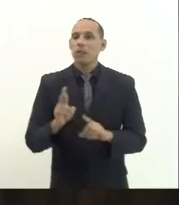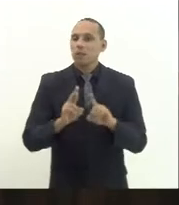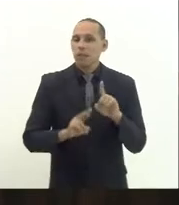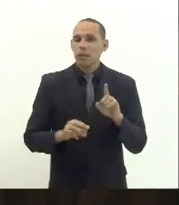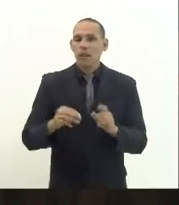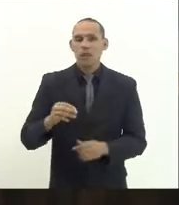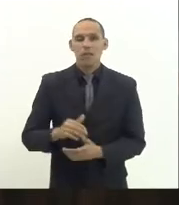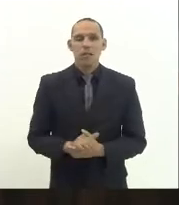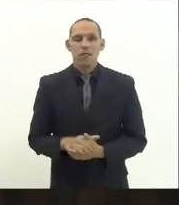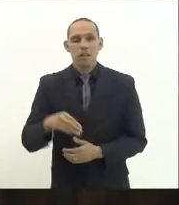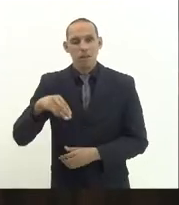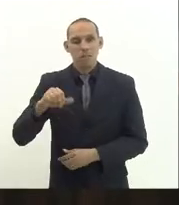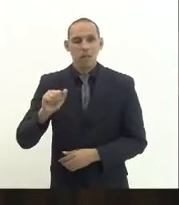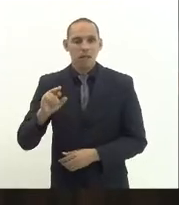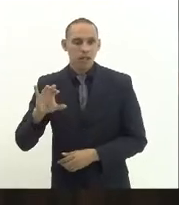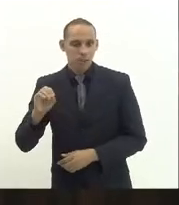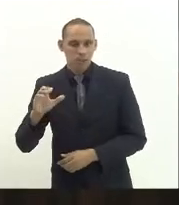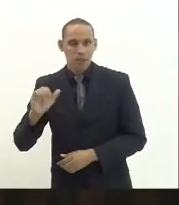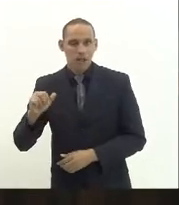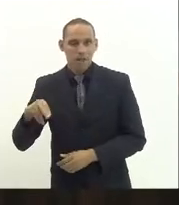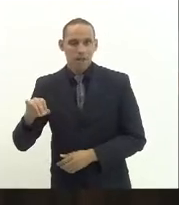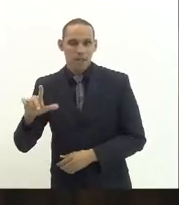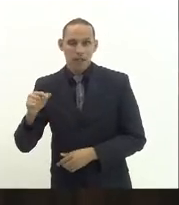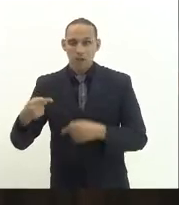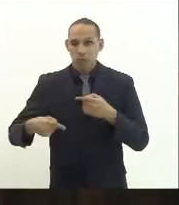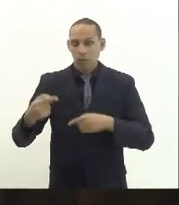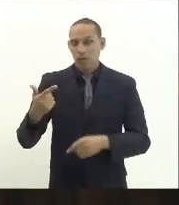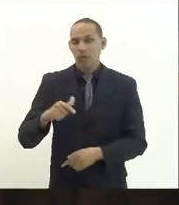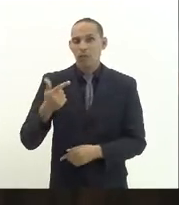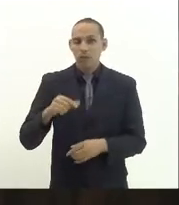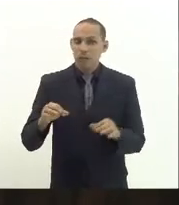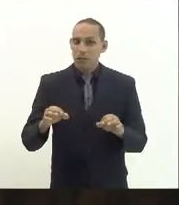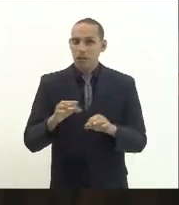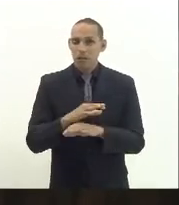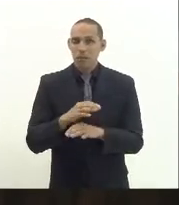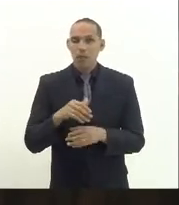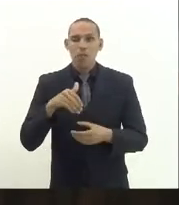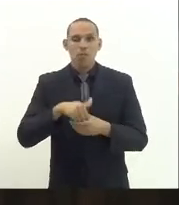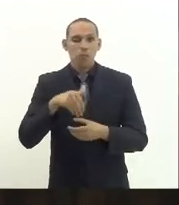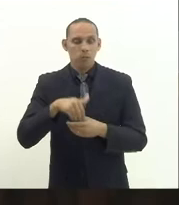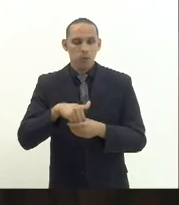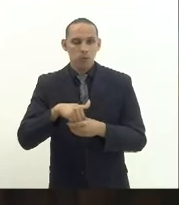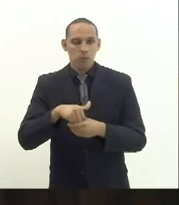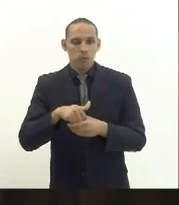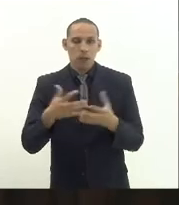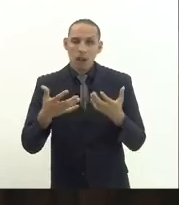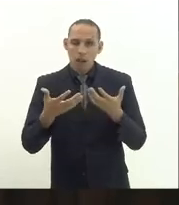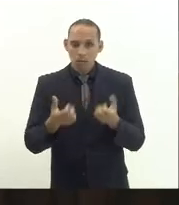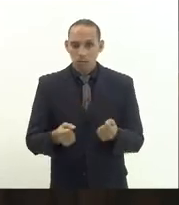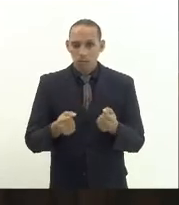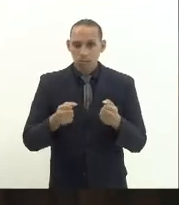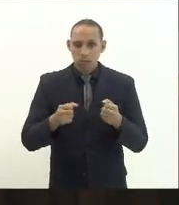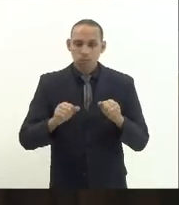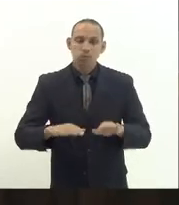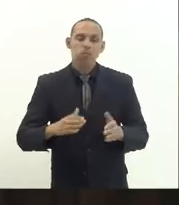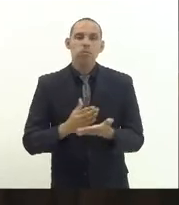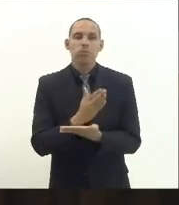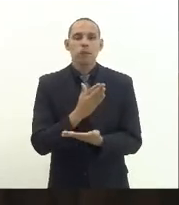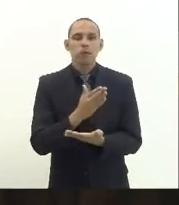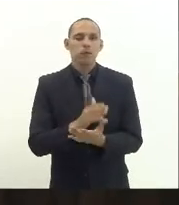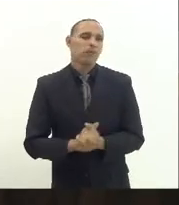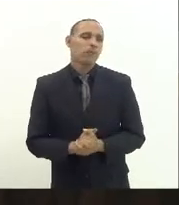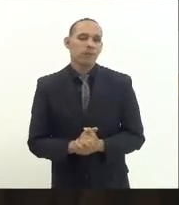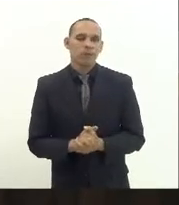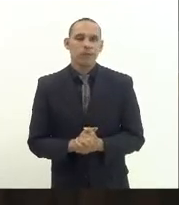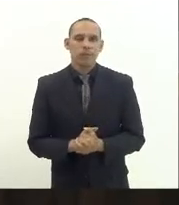autor Deputado mais fácil as canelas em discussão no alguém que queira discutir se a da discussão e votação se os que aprovam a permanência comissão aprovado